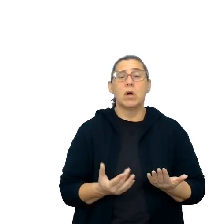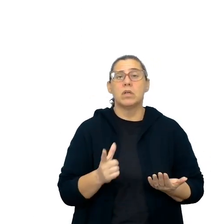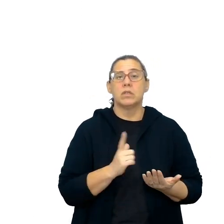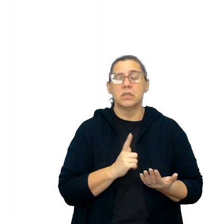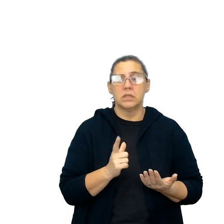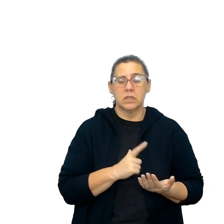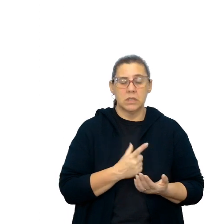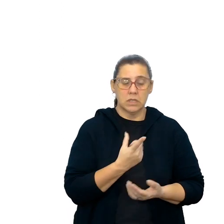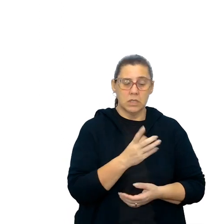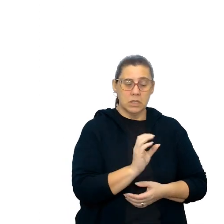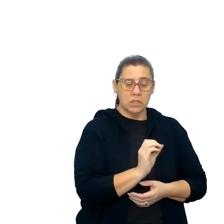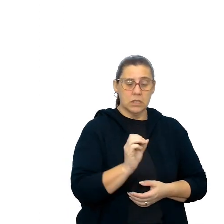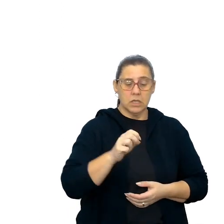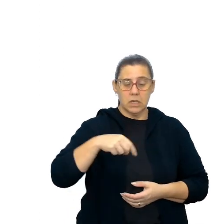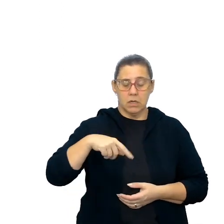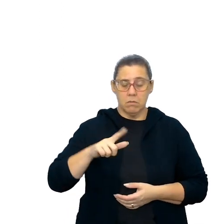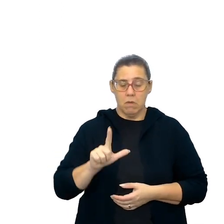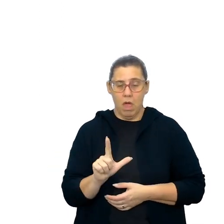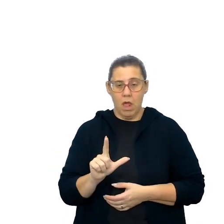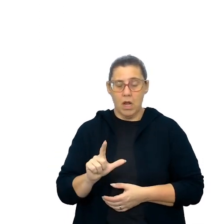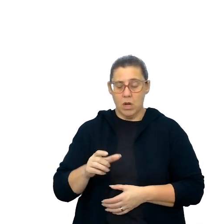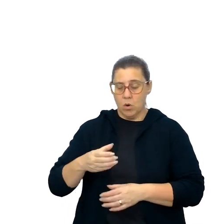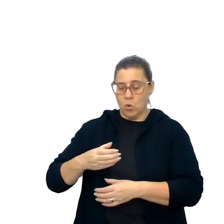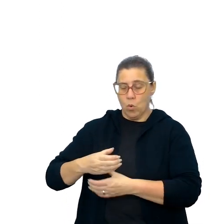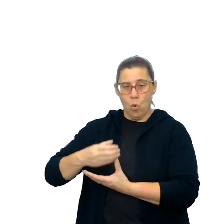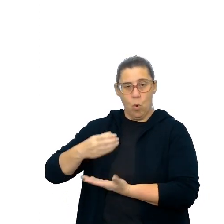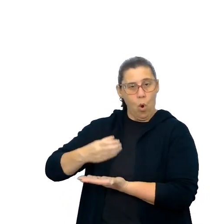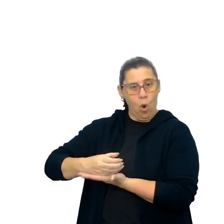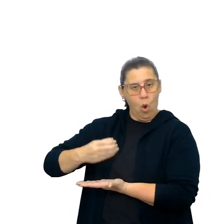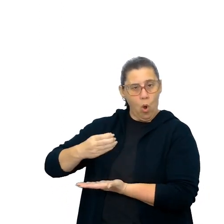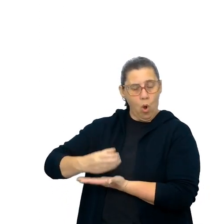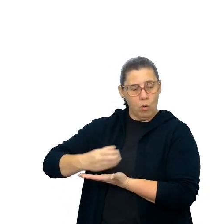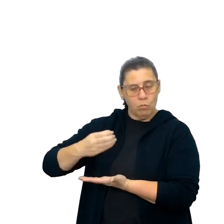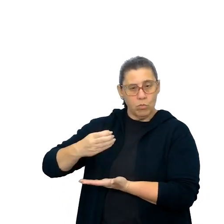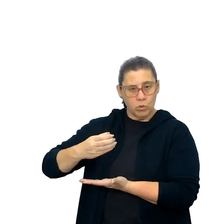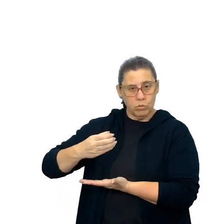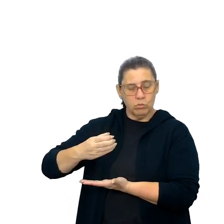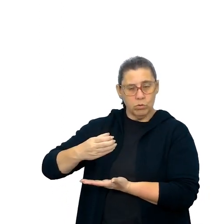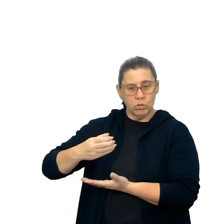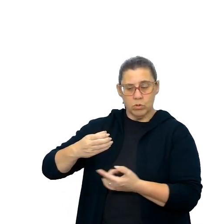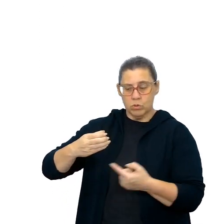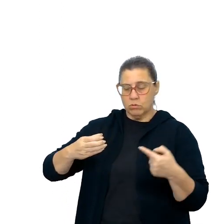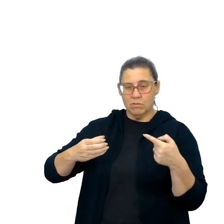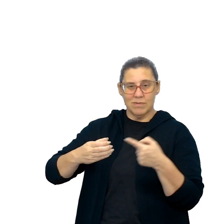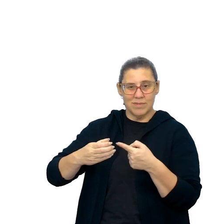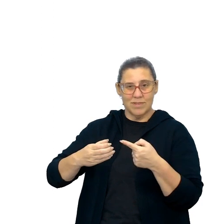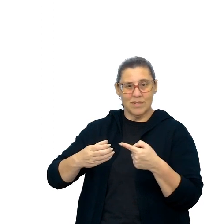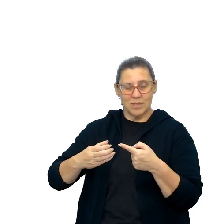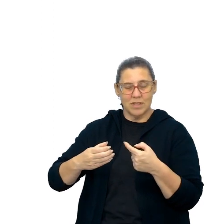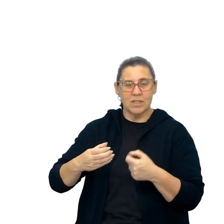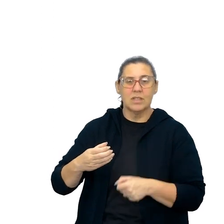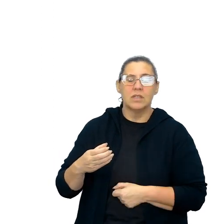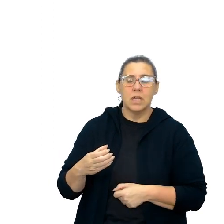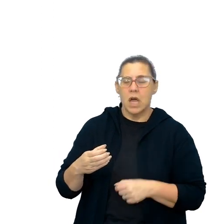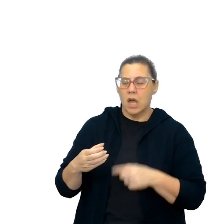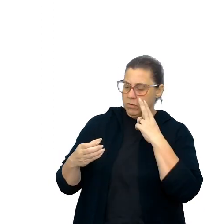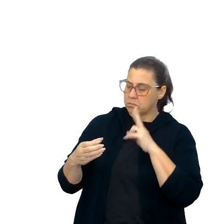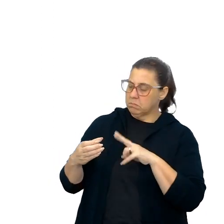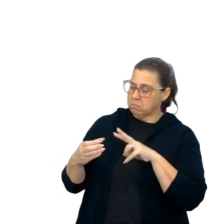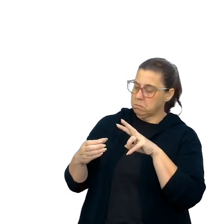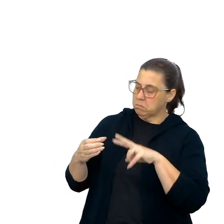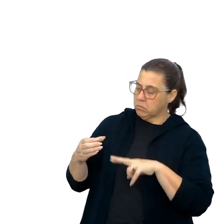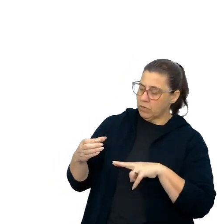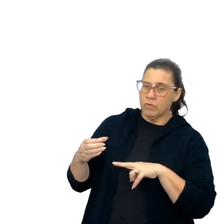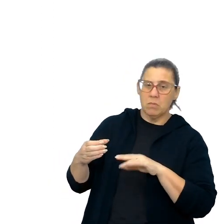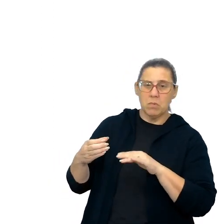100 ml de água e colocamos num copo, e depois, e aí nós verificamos